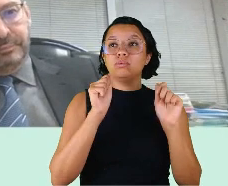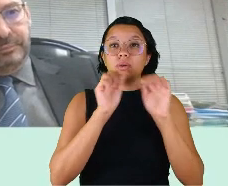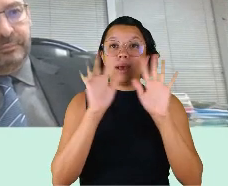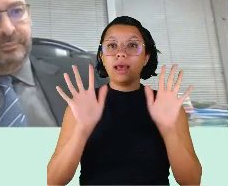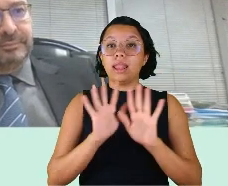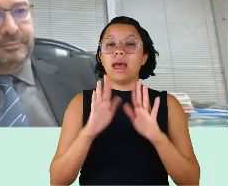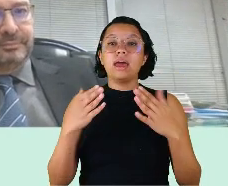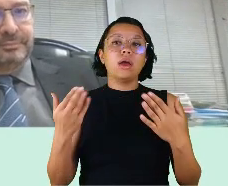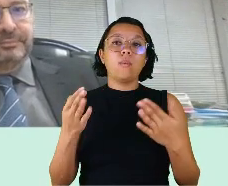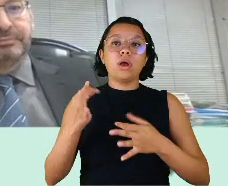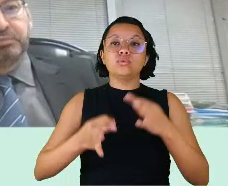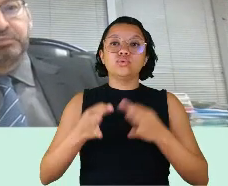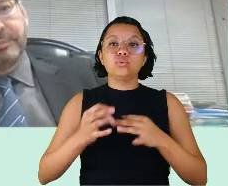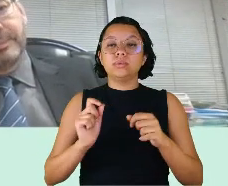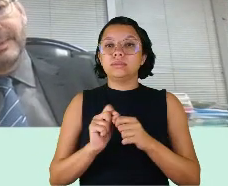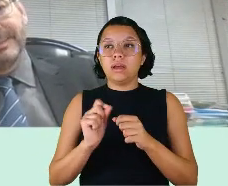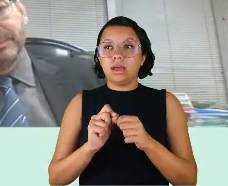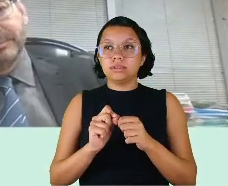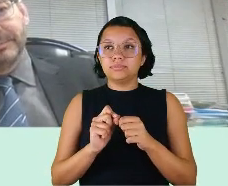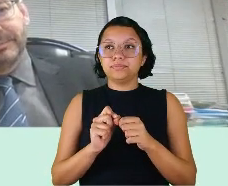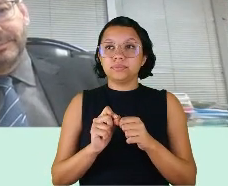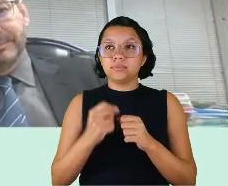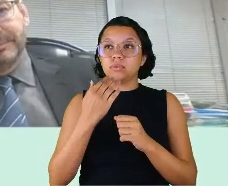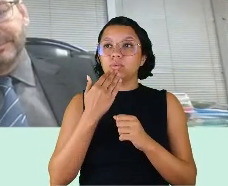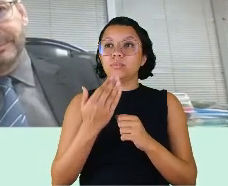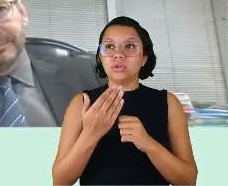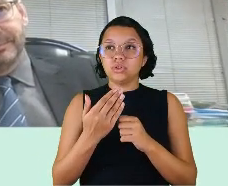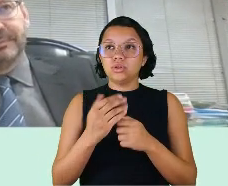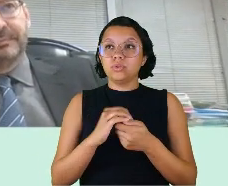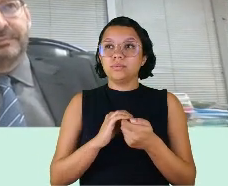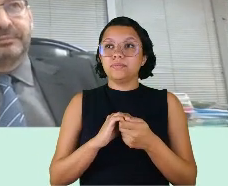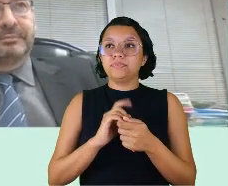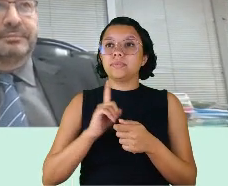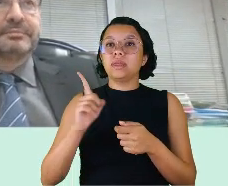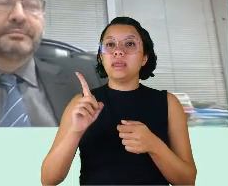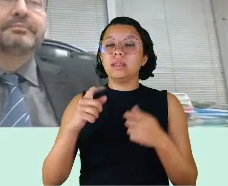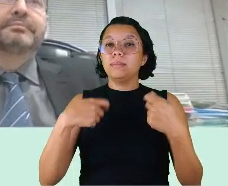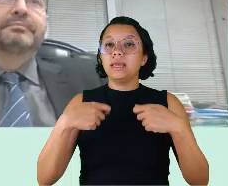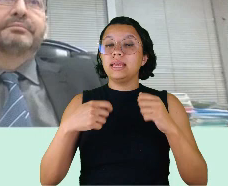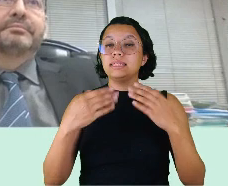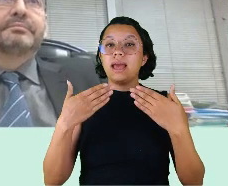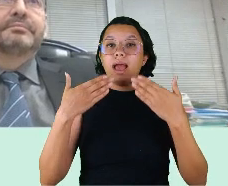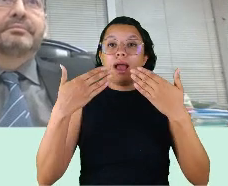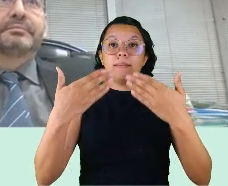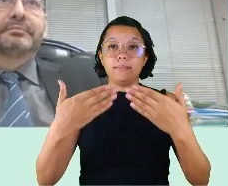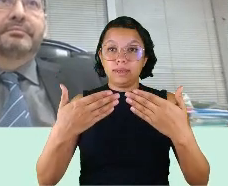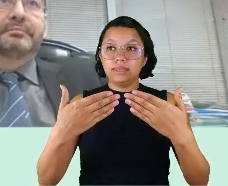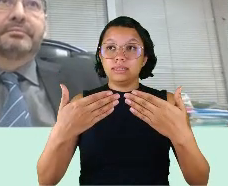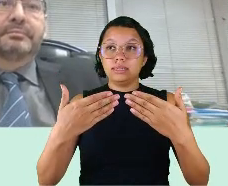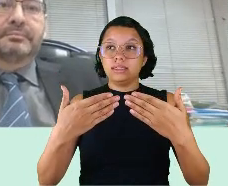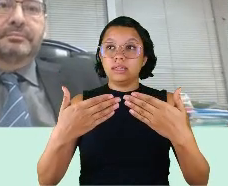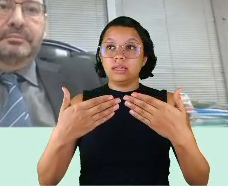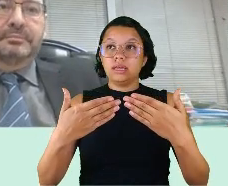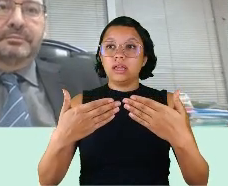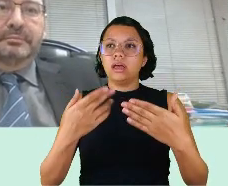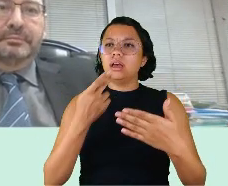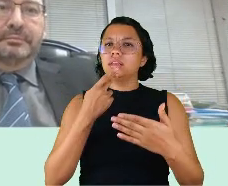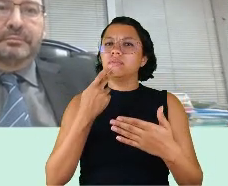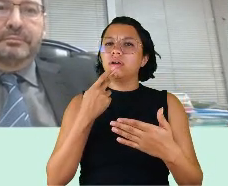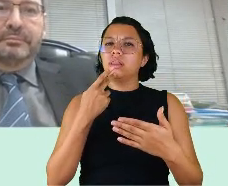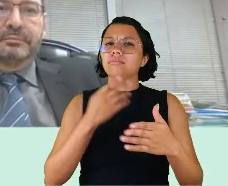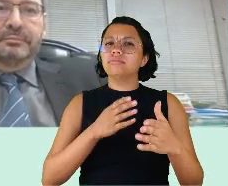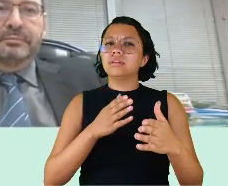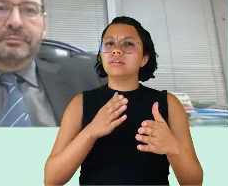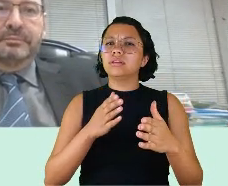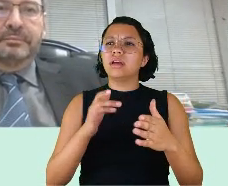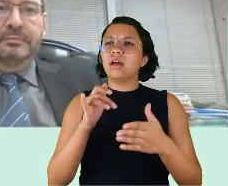resolução é clara. Quando o juiz faz o pedido, ele tem que apresentar... diz que a sessão expirou